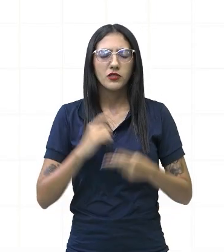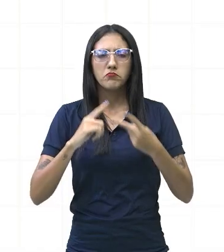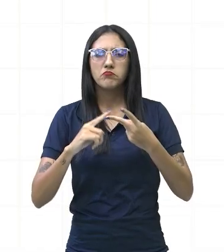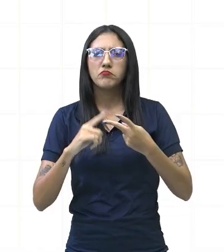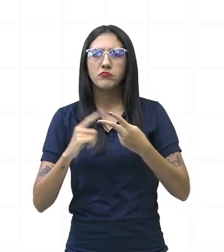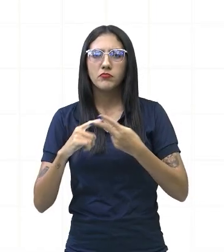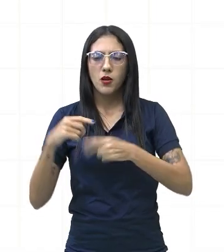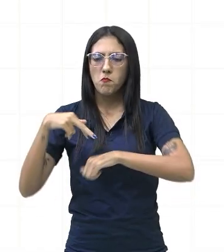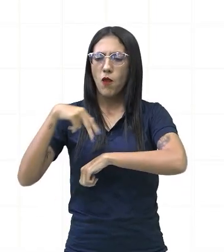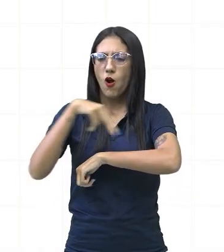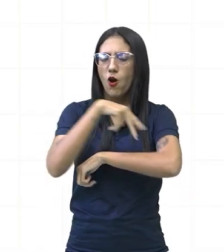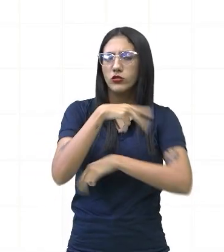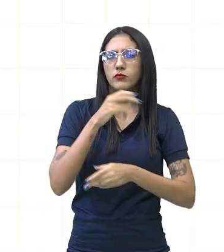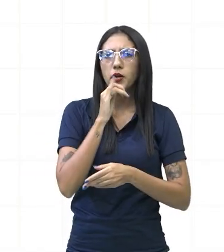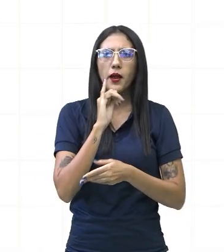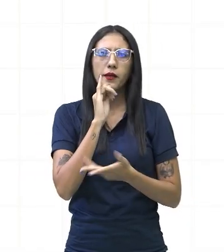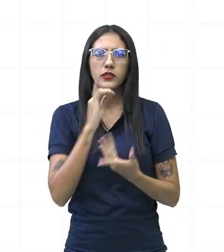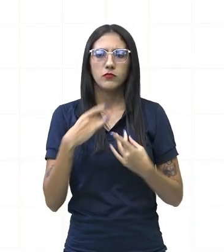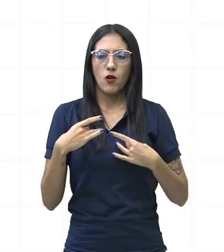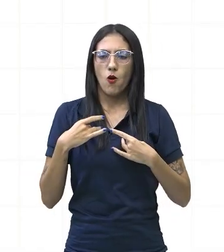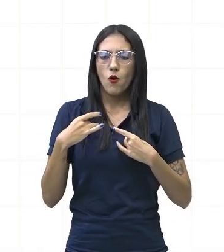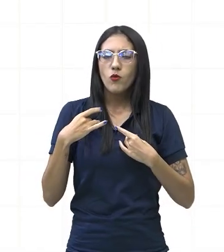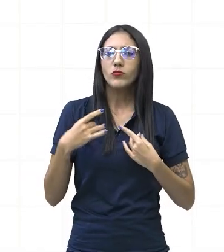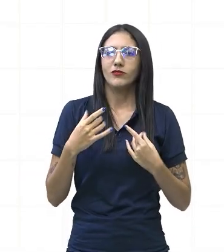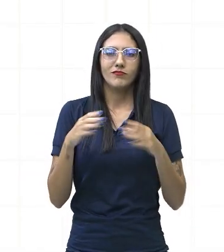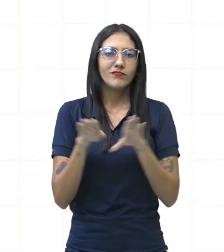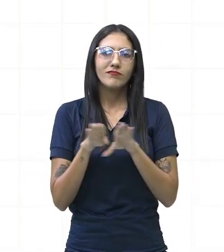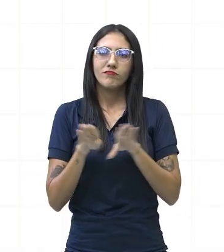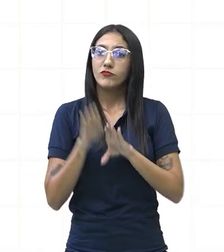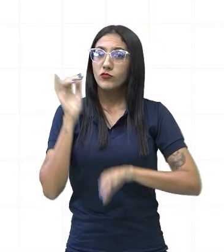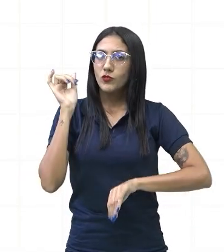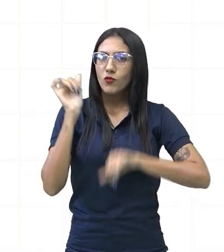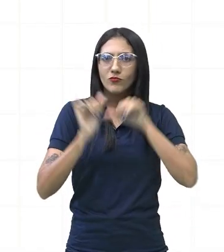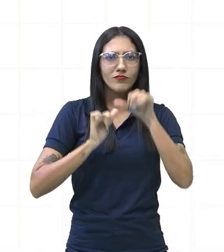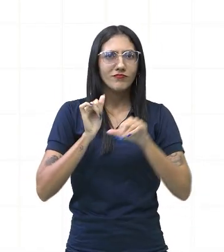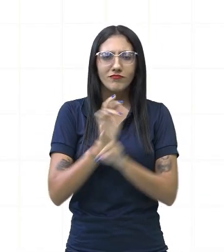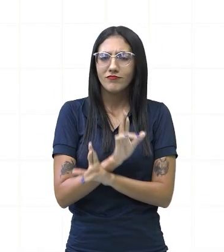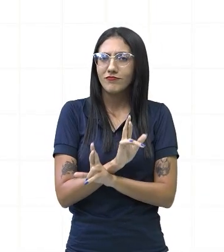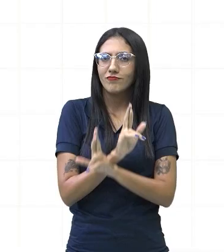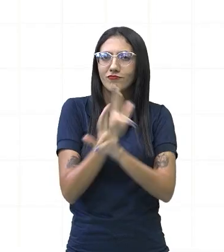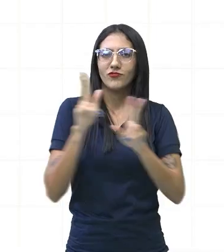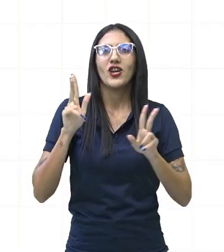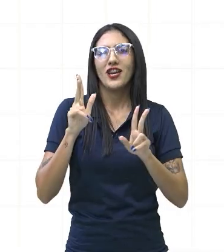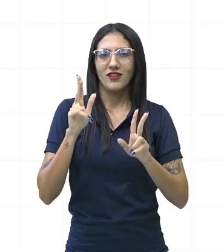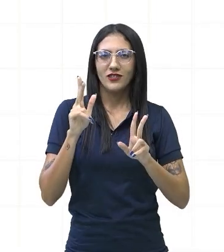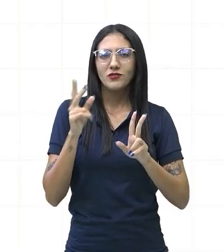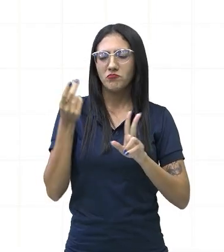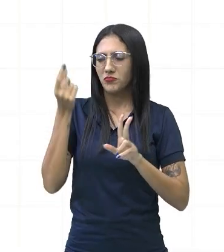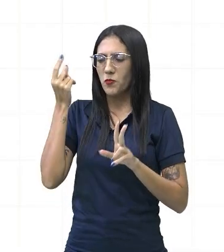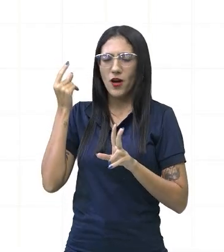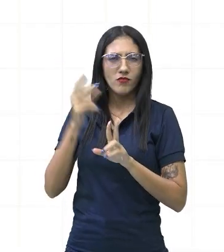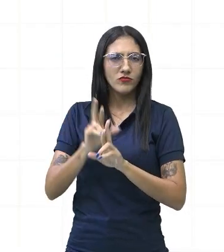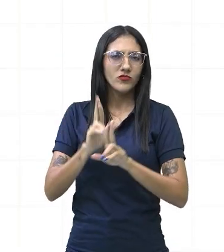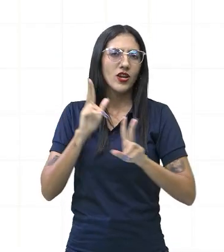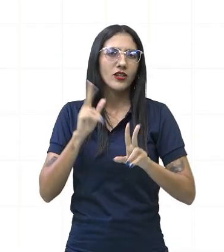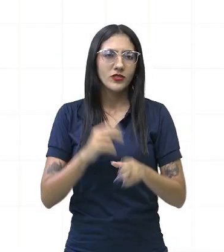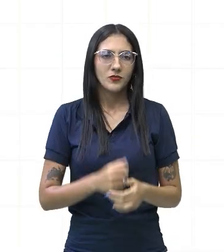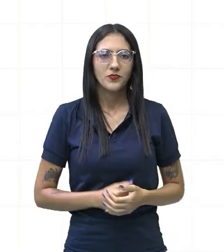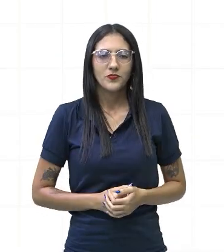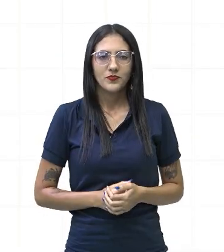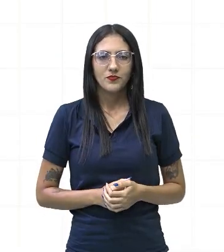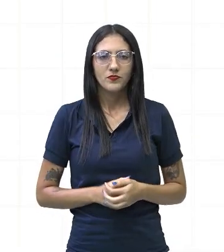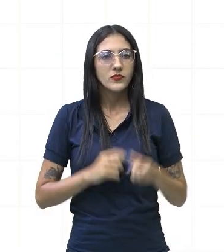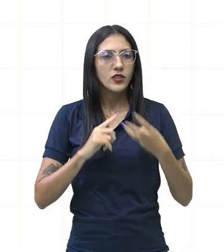nossa, né, a moda era bem diferente do que ela é, então, atualmente. Não é mesmo? Se a gente for falar, então,